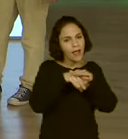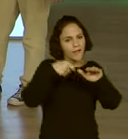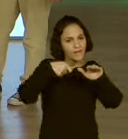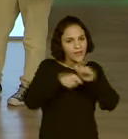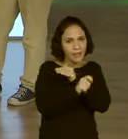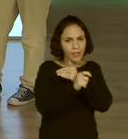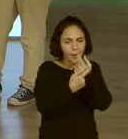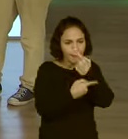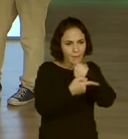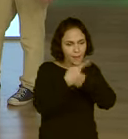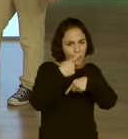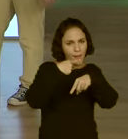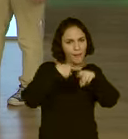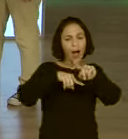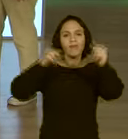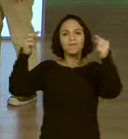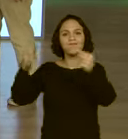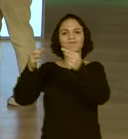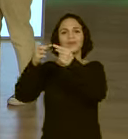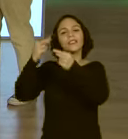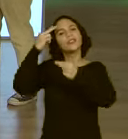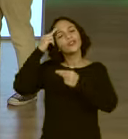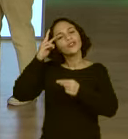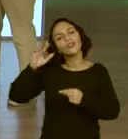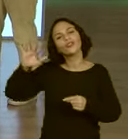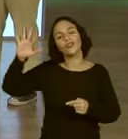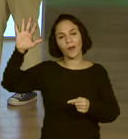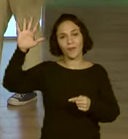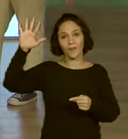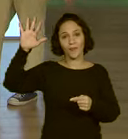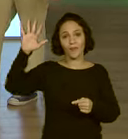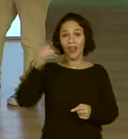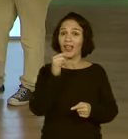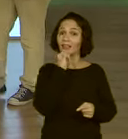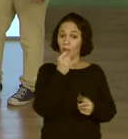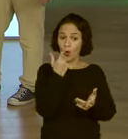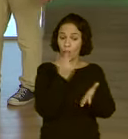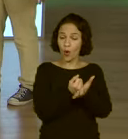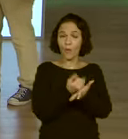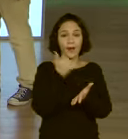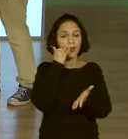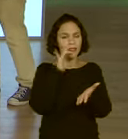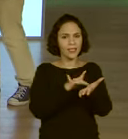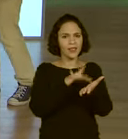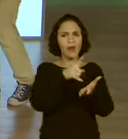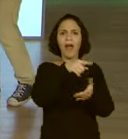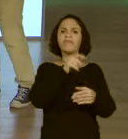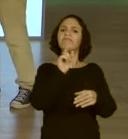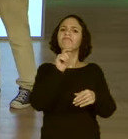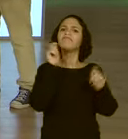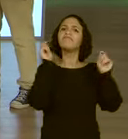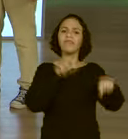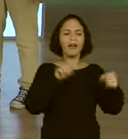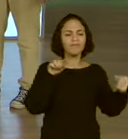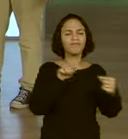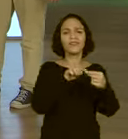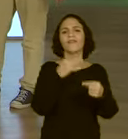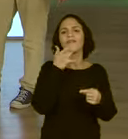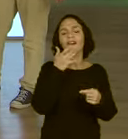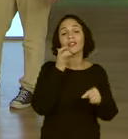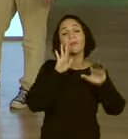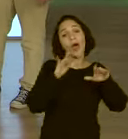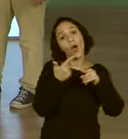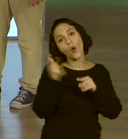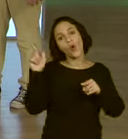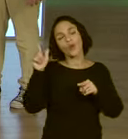claro? Esse é um sonho mais concreto, esse é um sonho mais abstrato, mas que você tem passos concretos que você pode dar